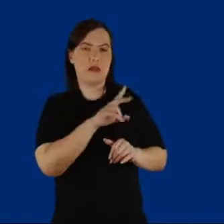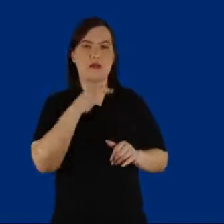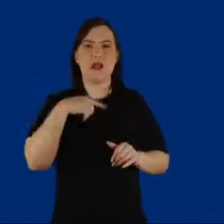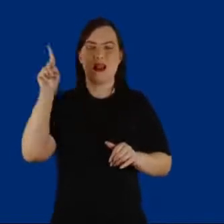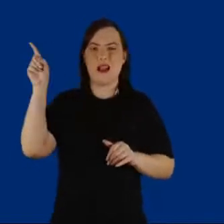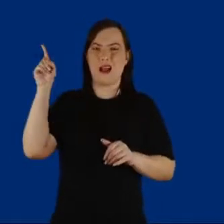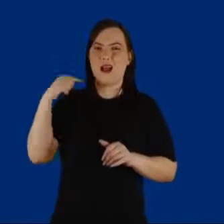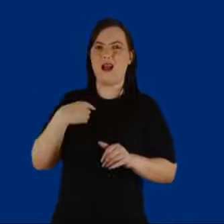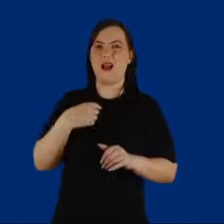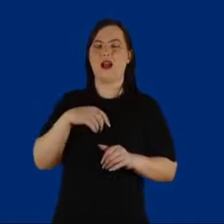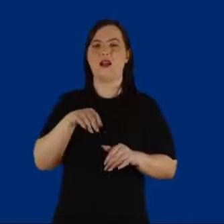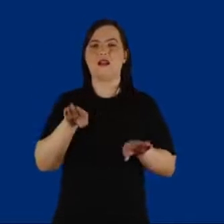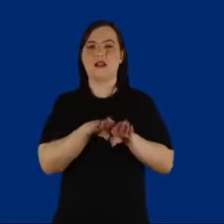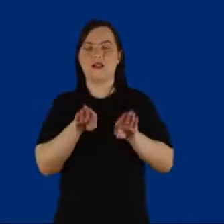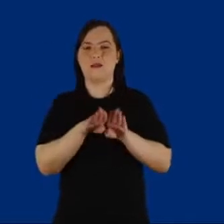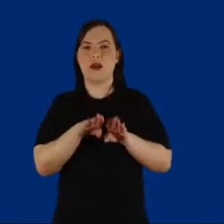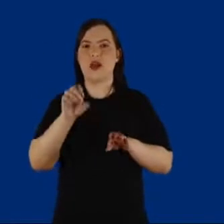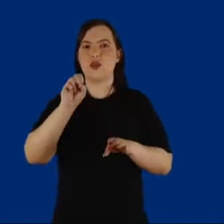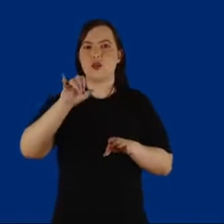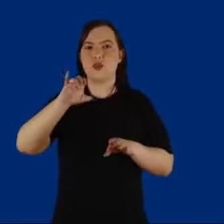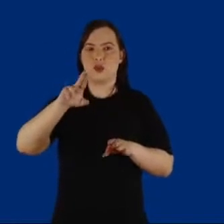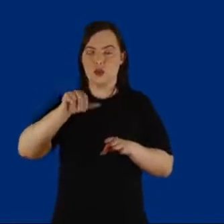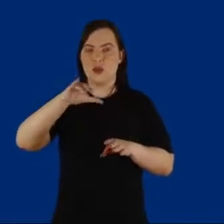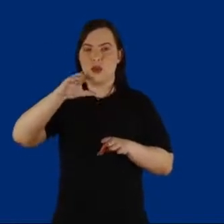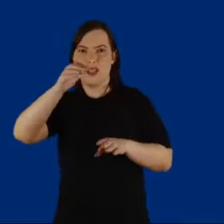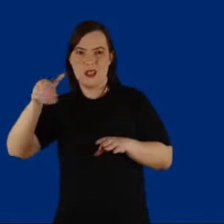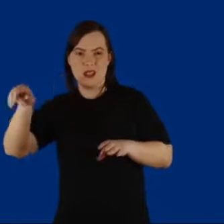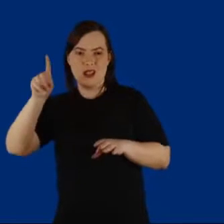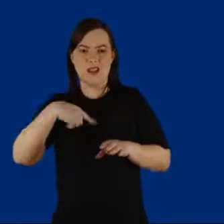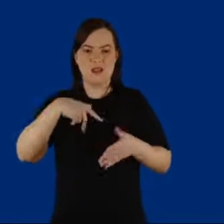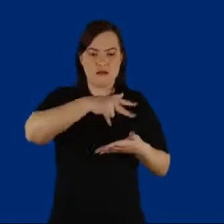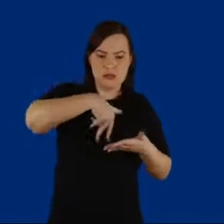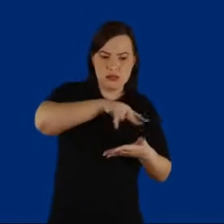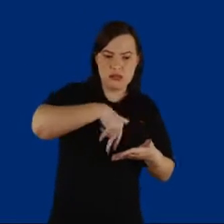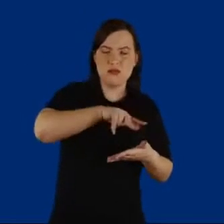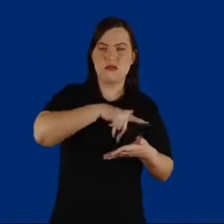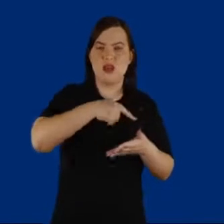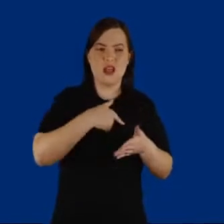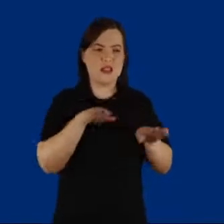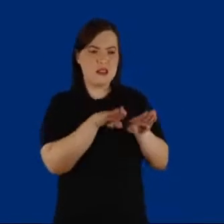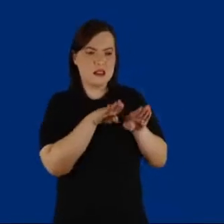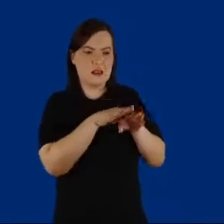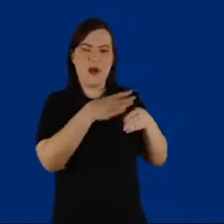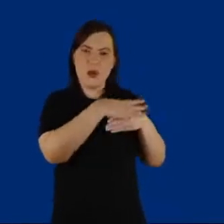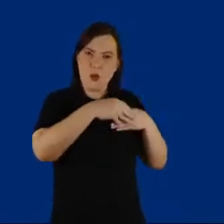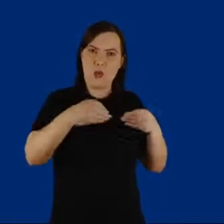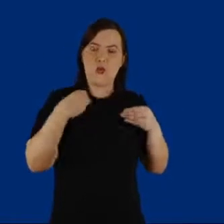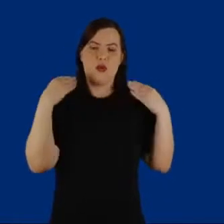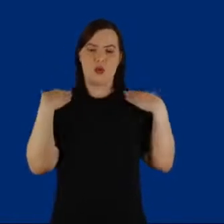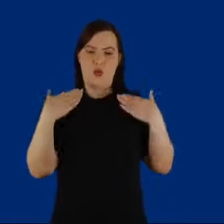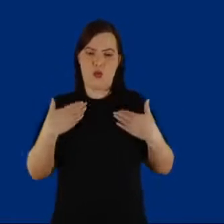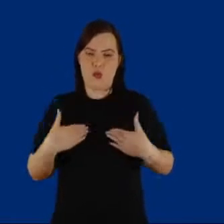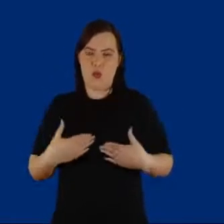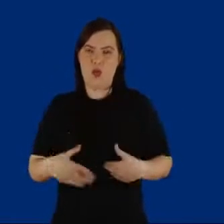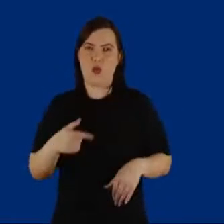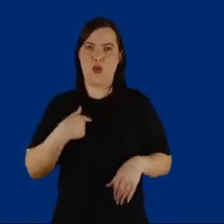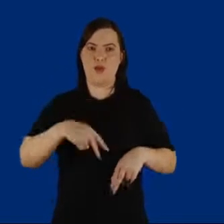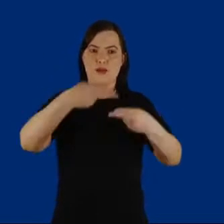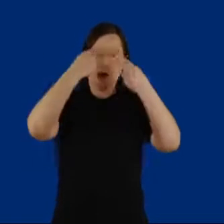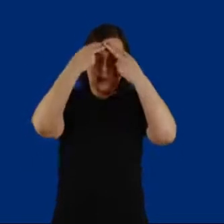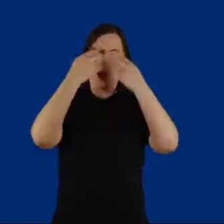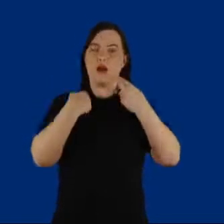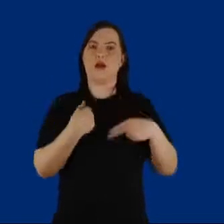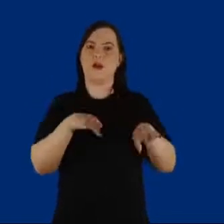Suíça, que engajou em dança também para curar o corpo e curar traumas.